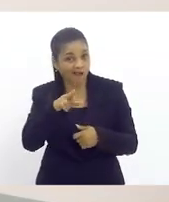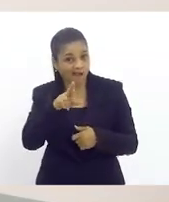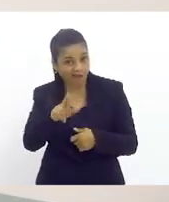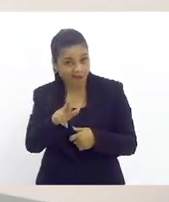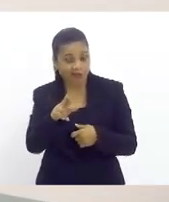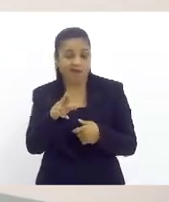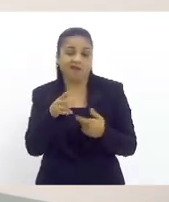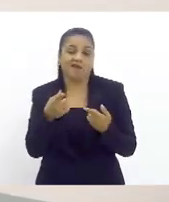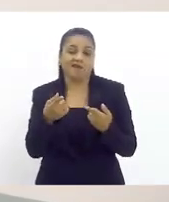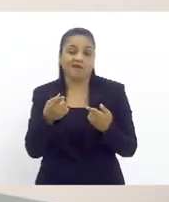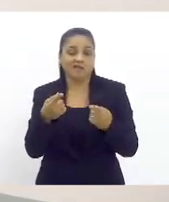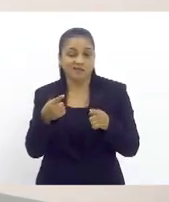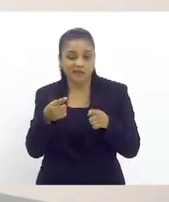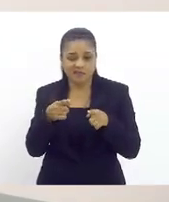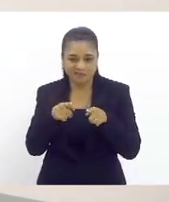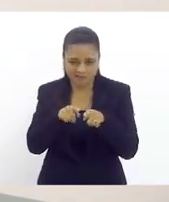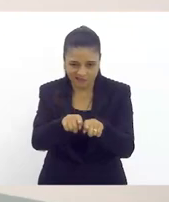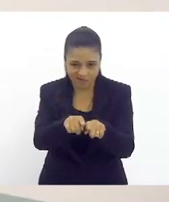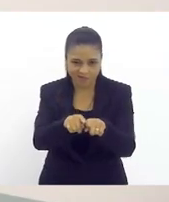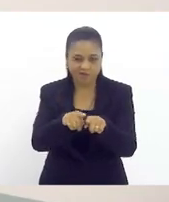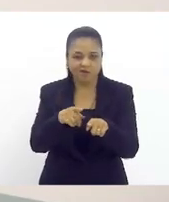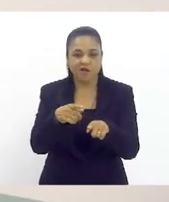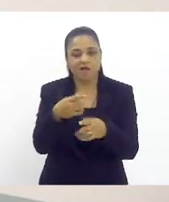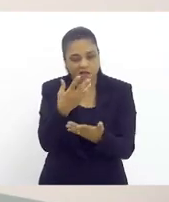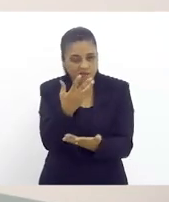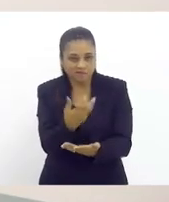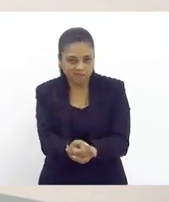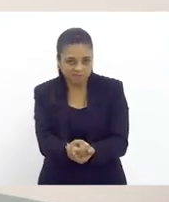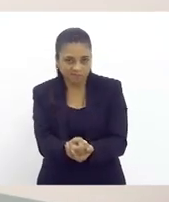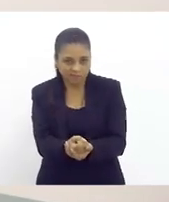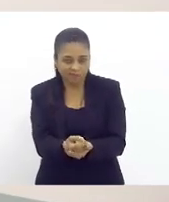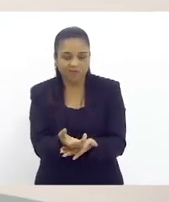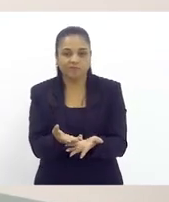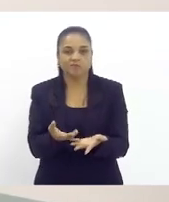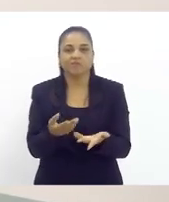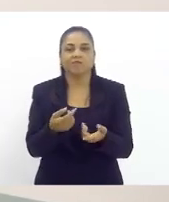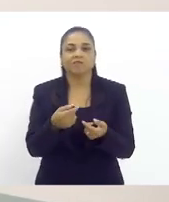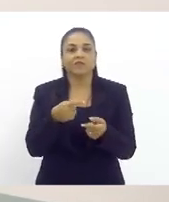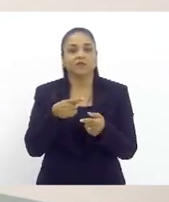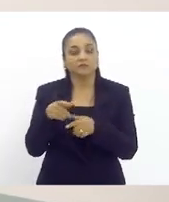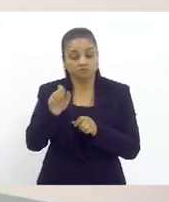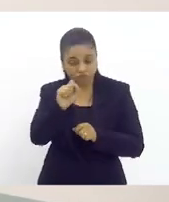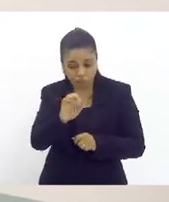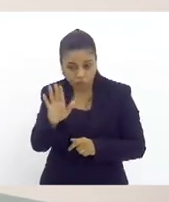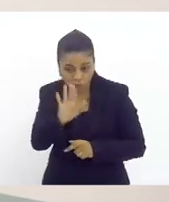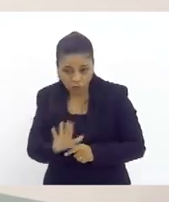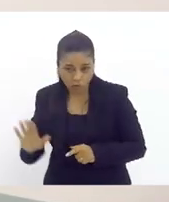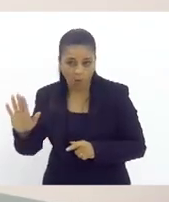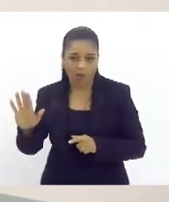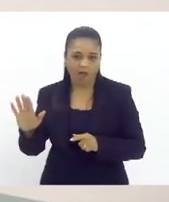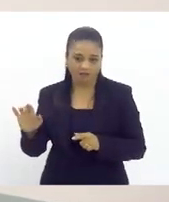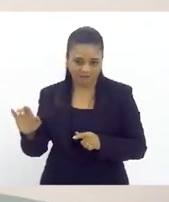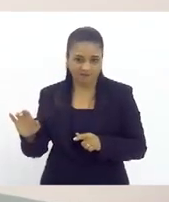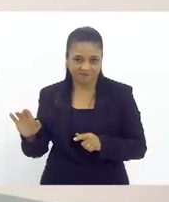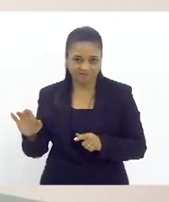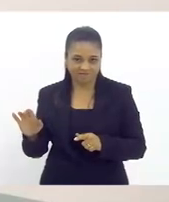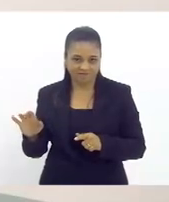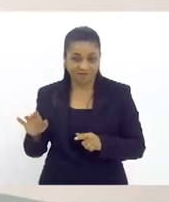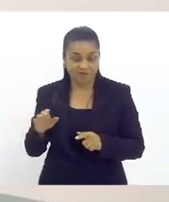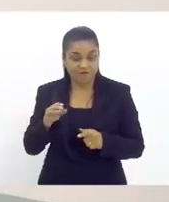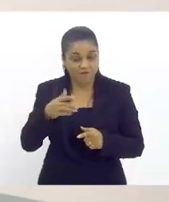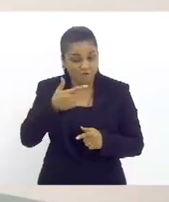para basta ter um protocolo Eu entro com o projeto silvicultura no Noroeste que é um dos 24